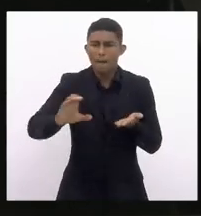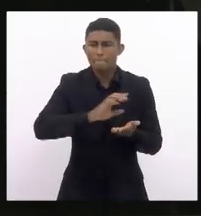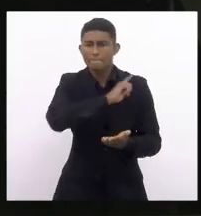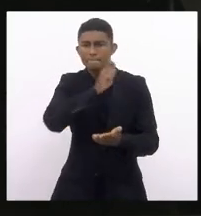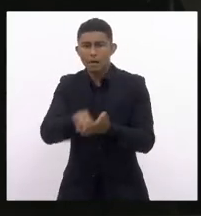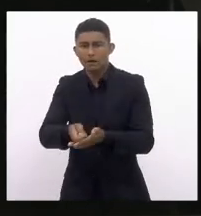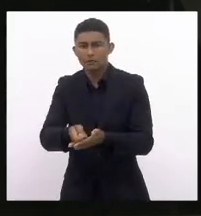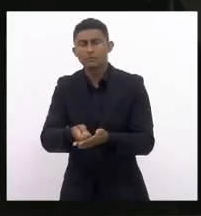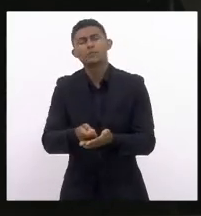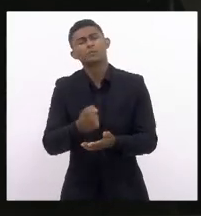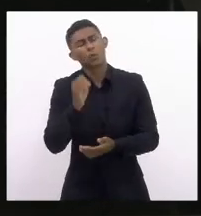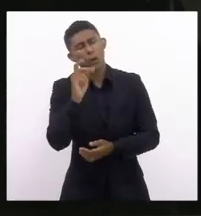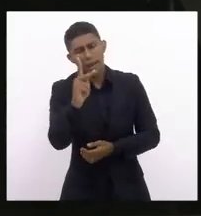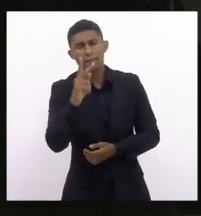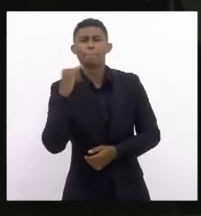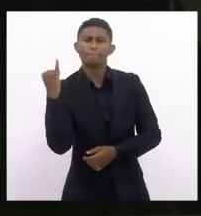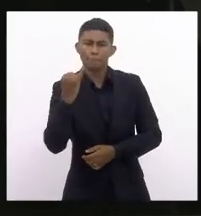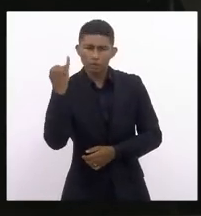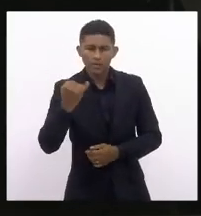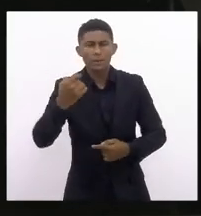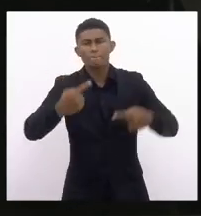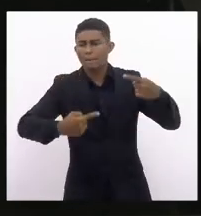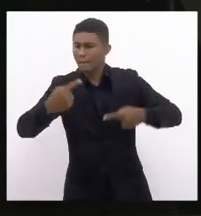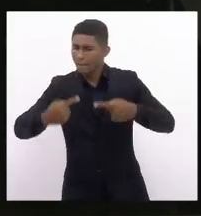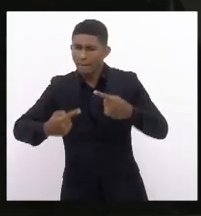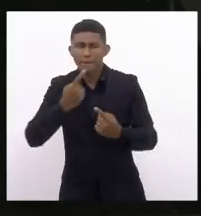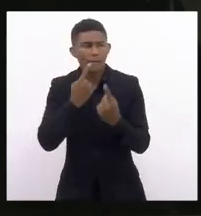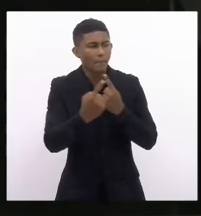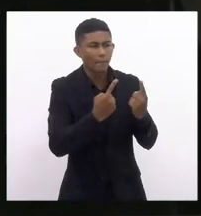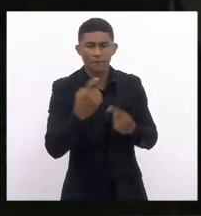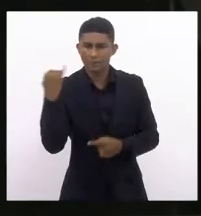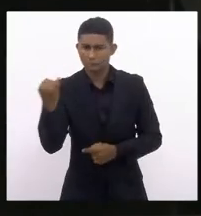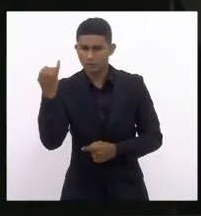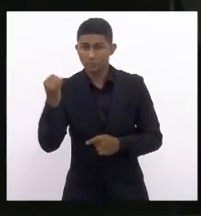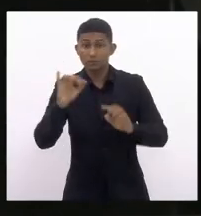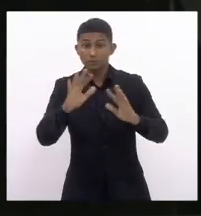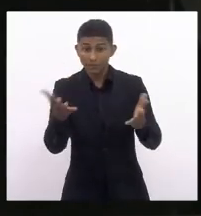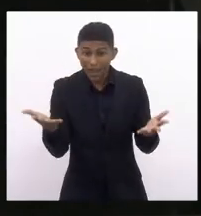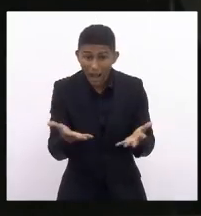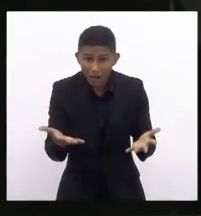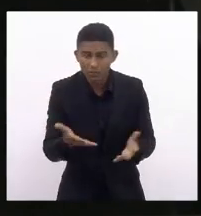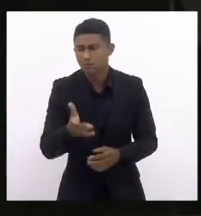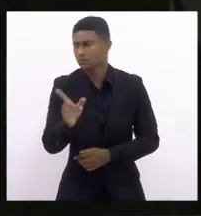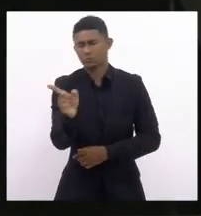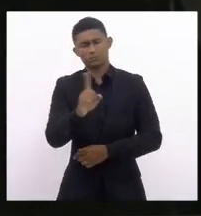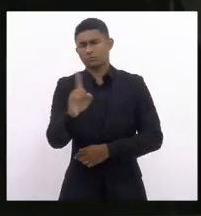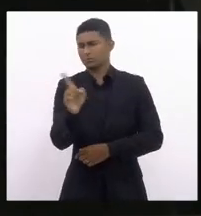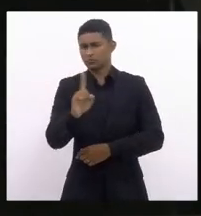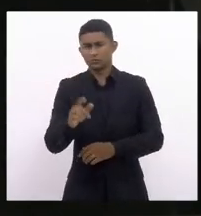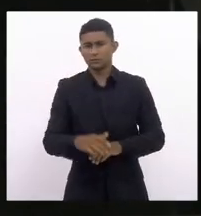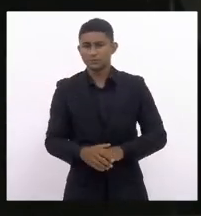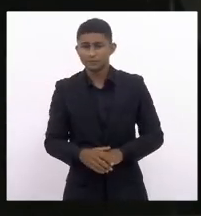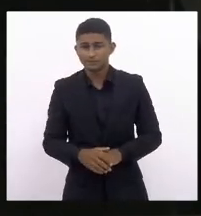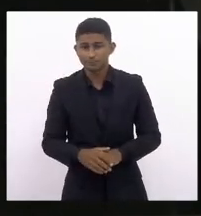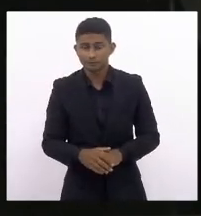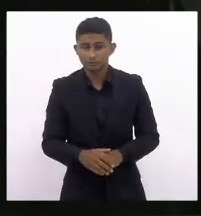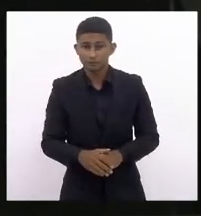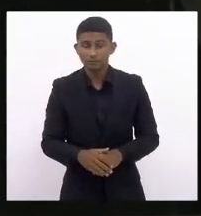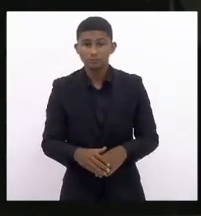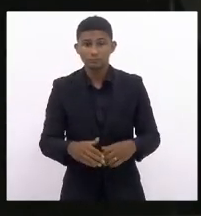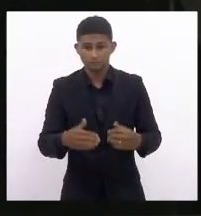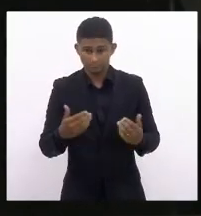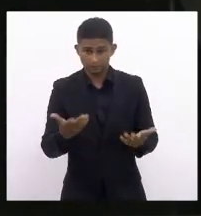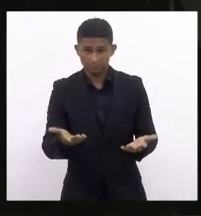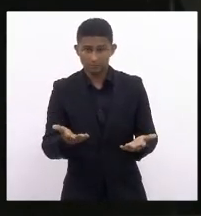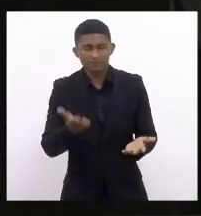se discuta, mas não agora, presidenta. É necessário que a rede, essas